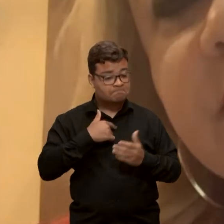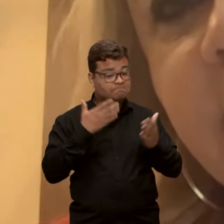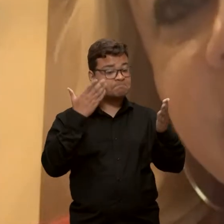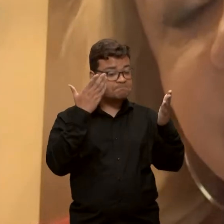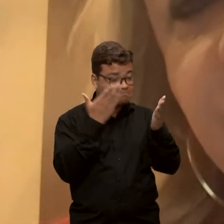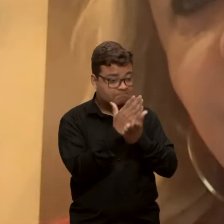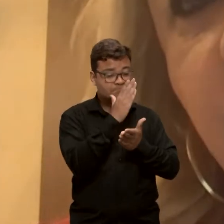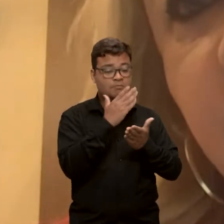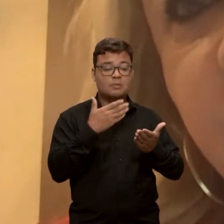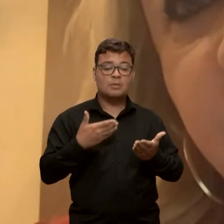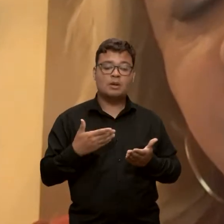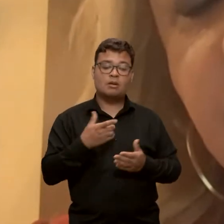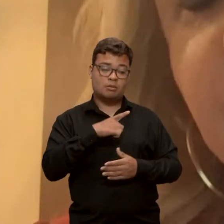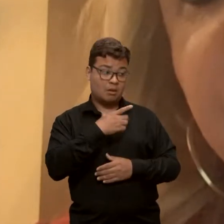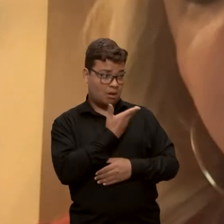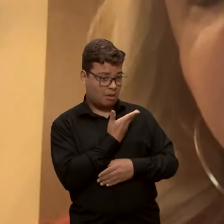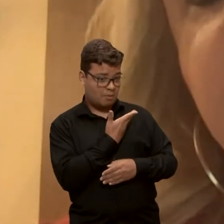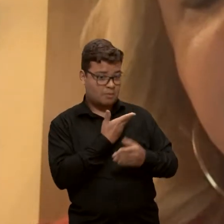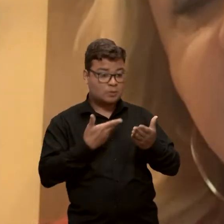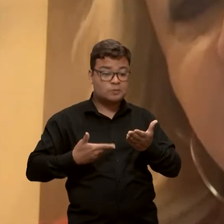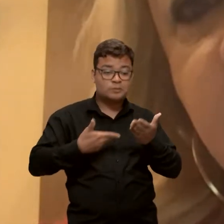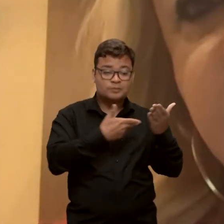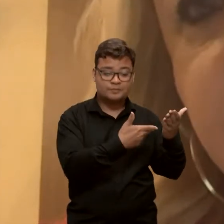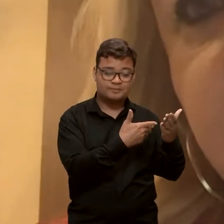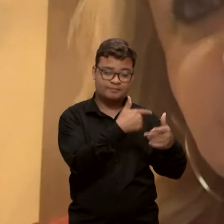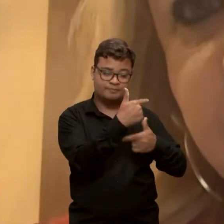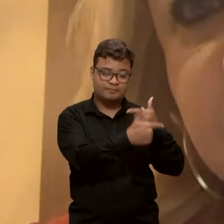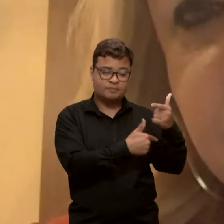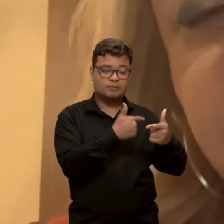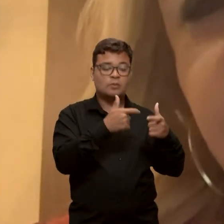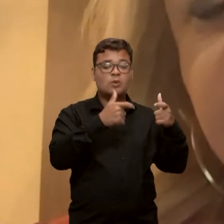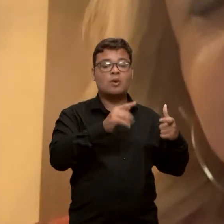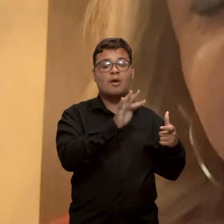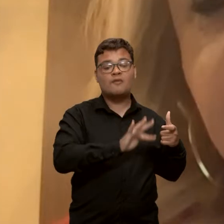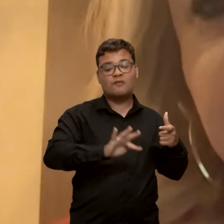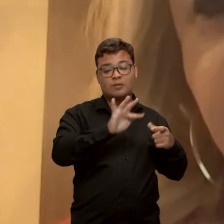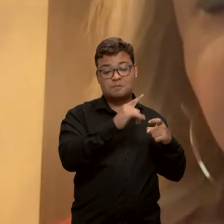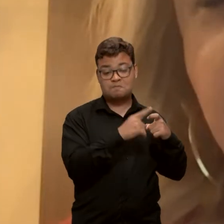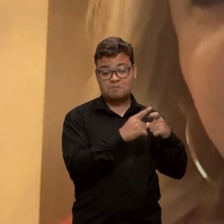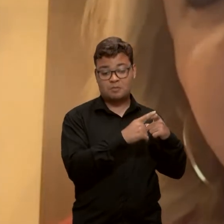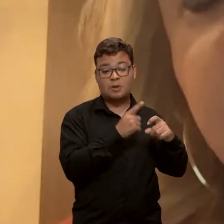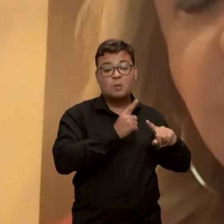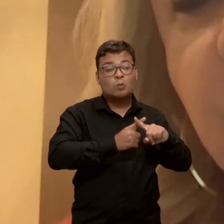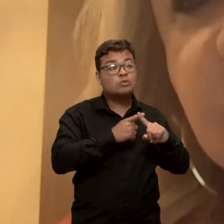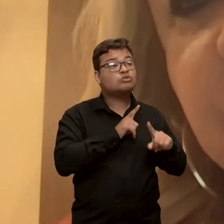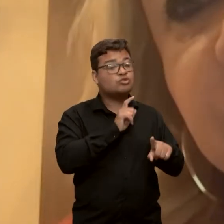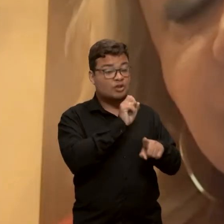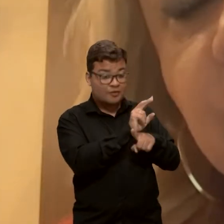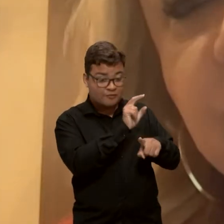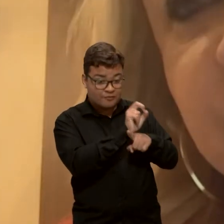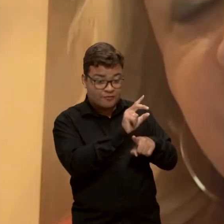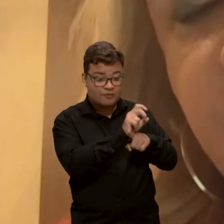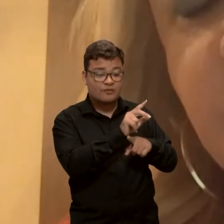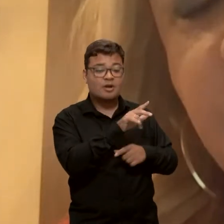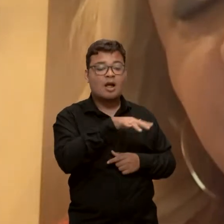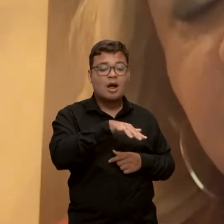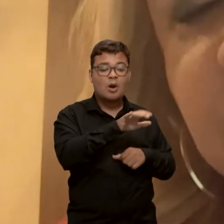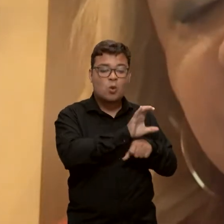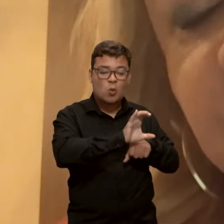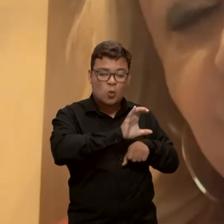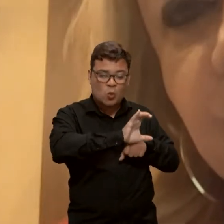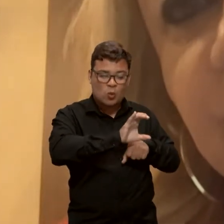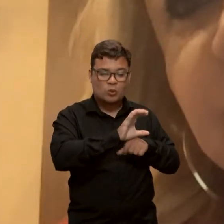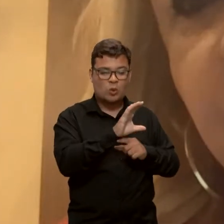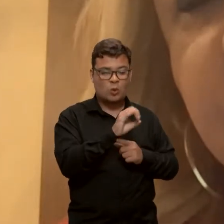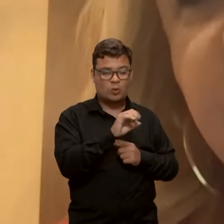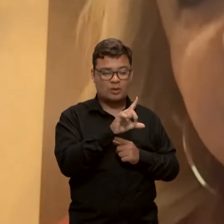fui convidada por um colega para ir trabalhar na Faculdade de Medicina, porque tinha surgido uma vaga no colegiado de curso. Na época era o